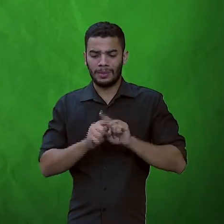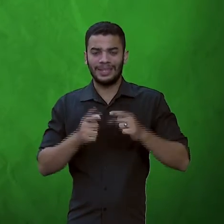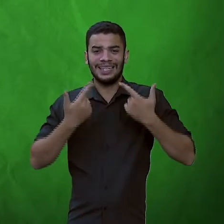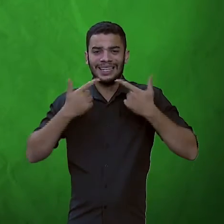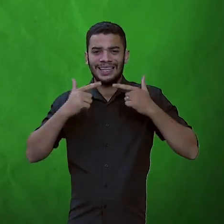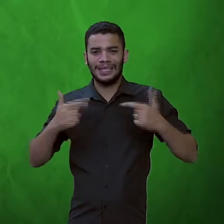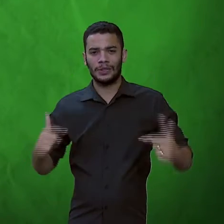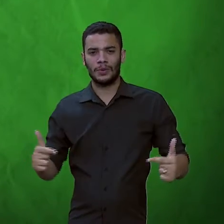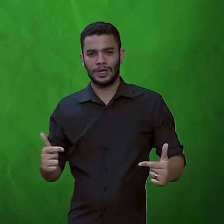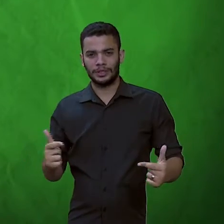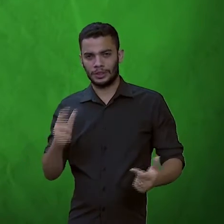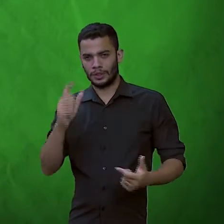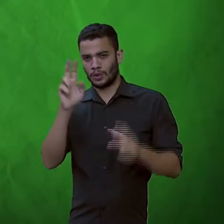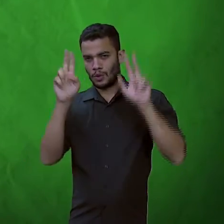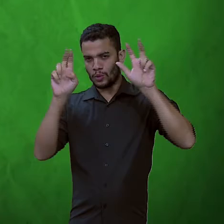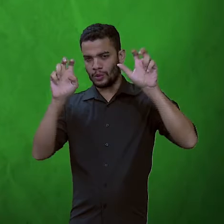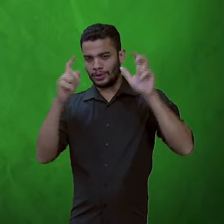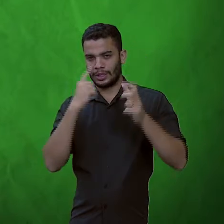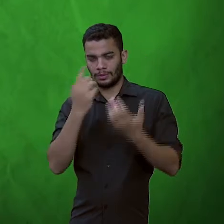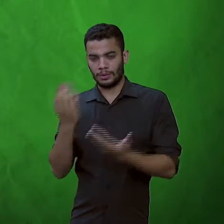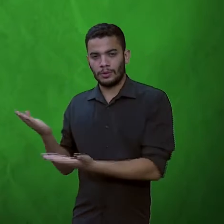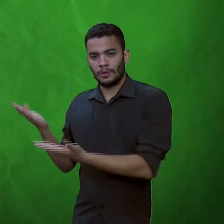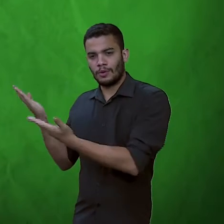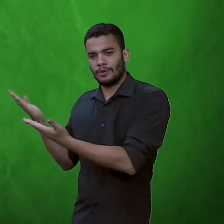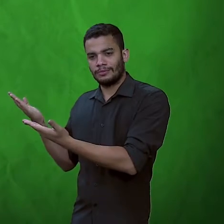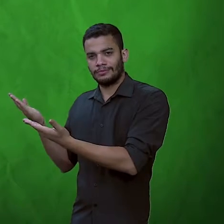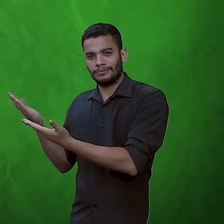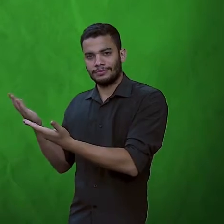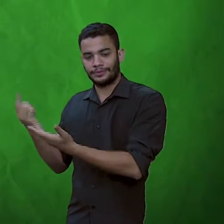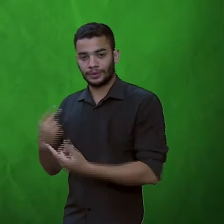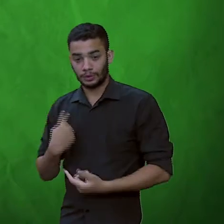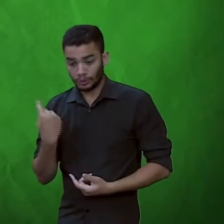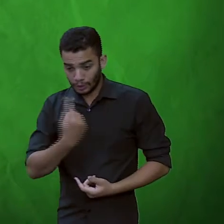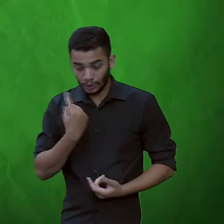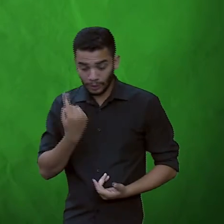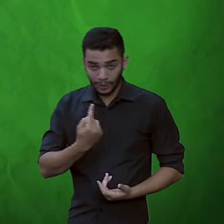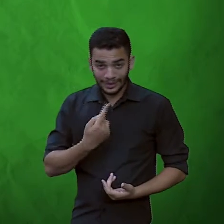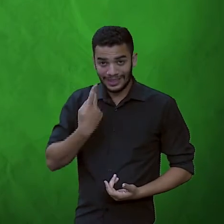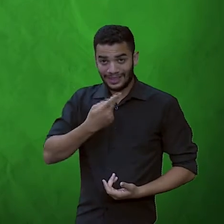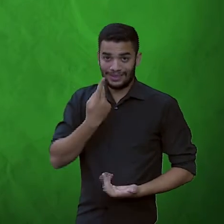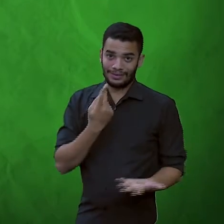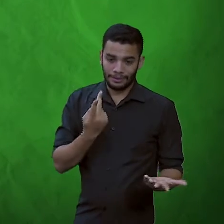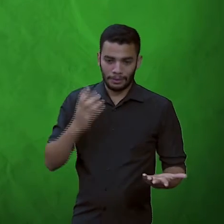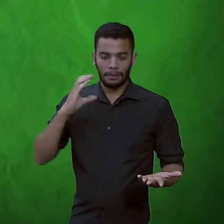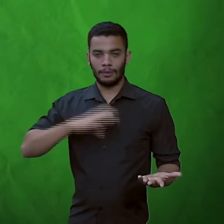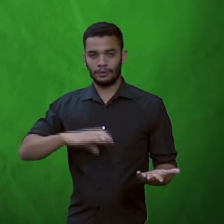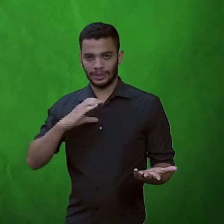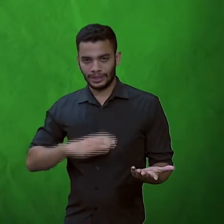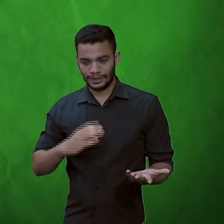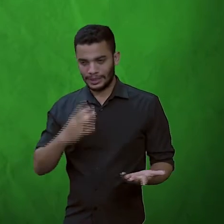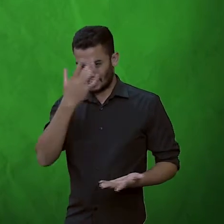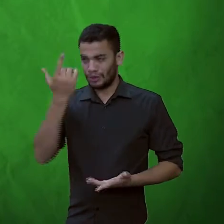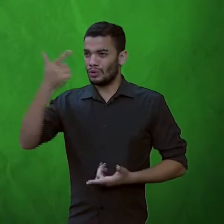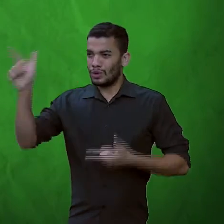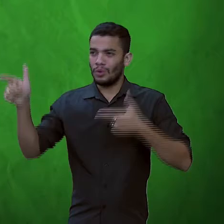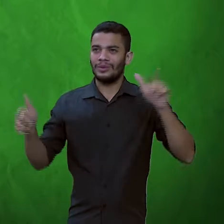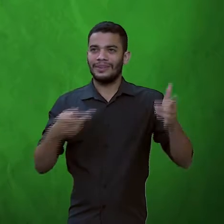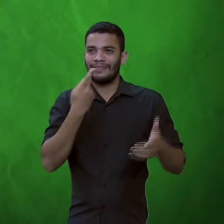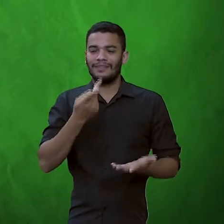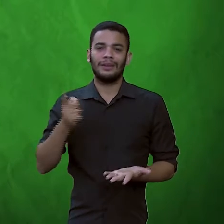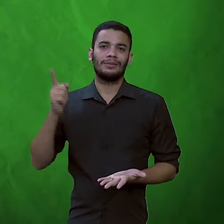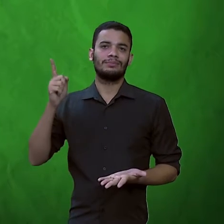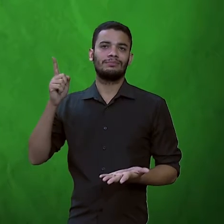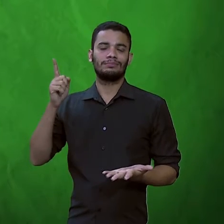idioma. Por exemplo, as pessoas falam português, falam inglês, falam espanhol, francês,